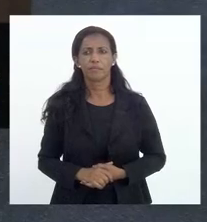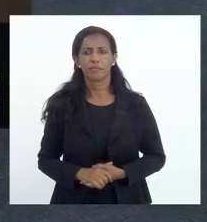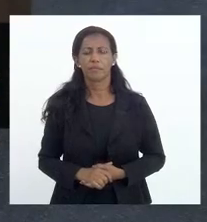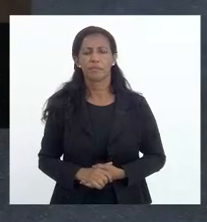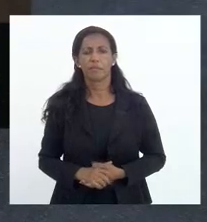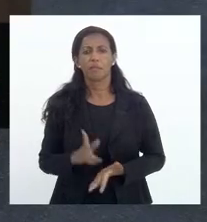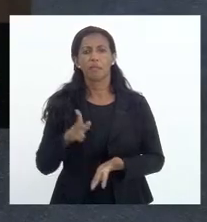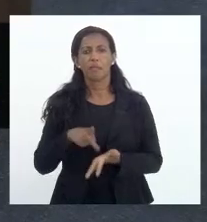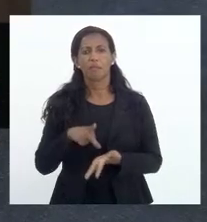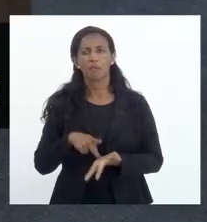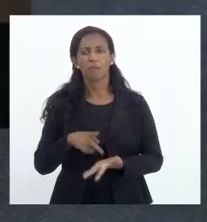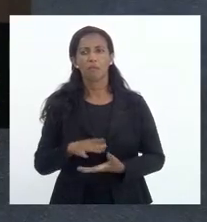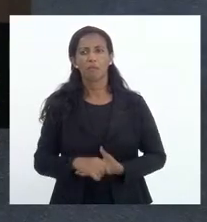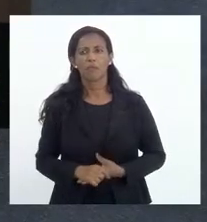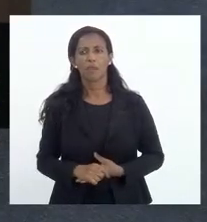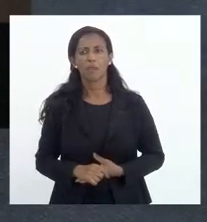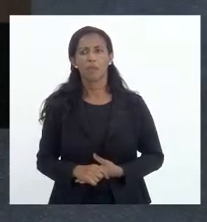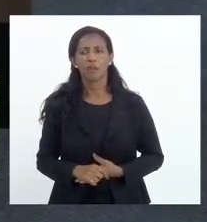sincero.